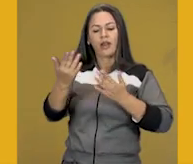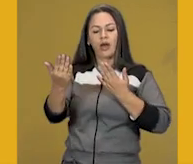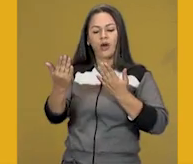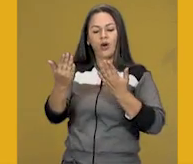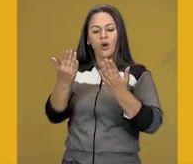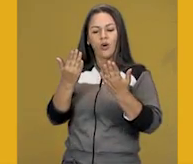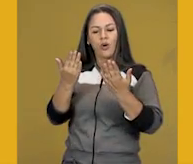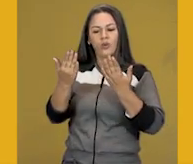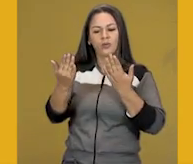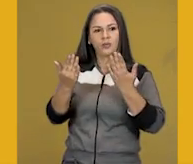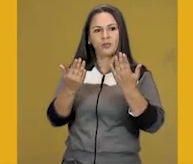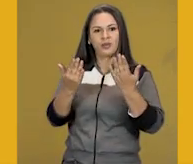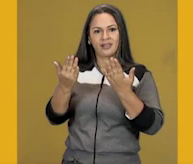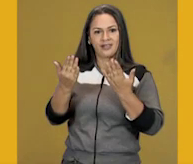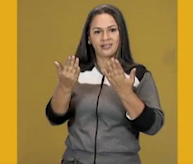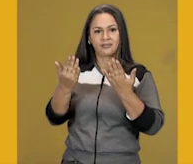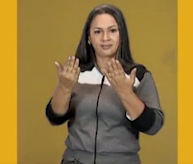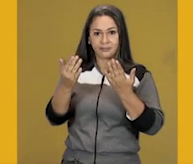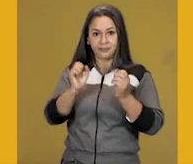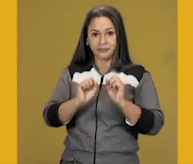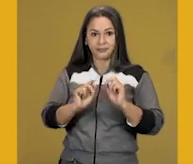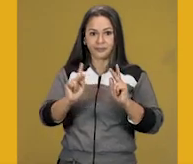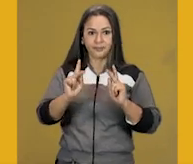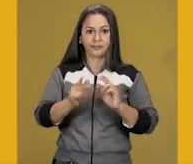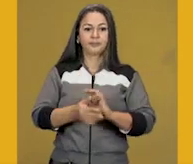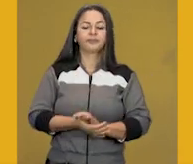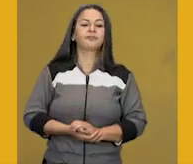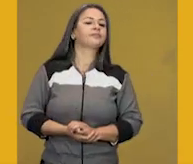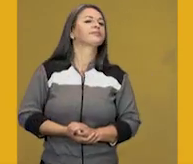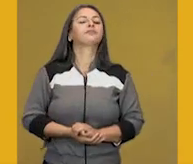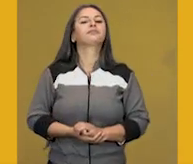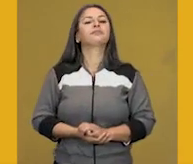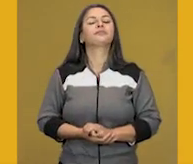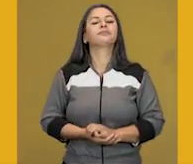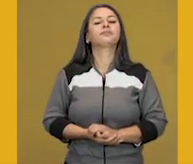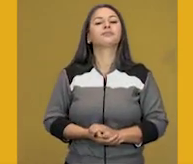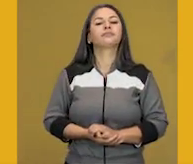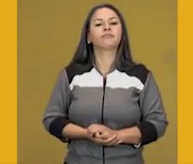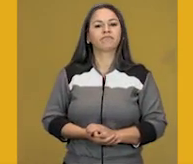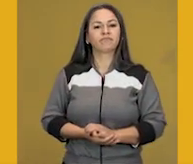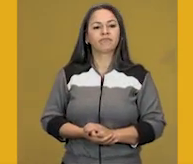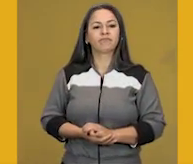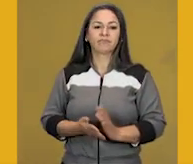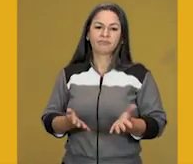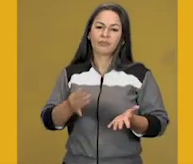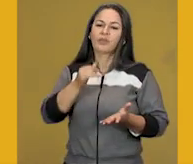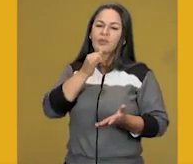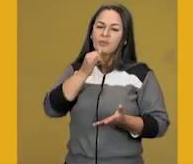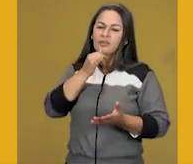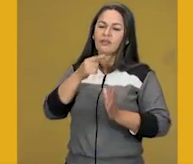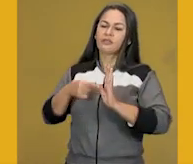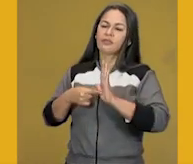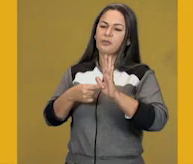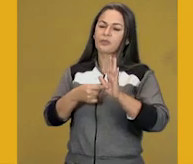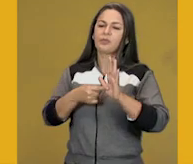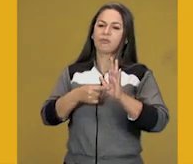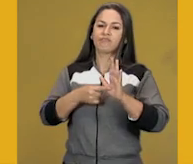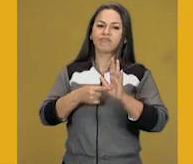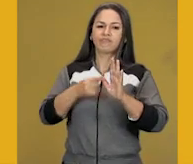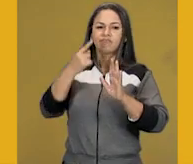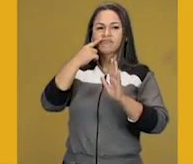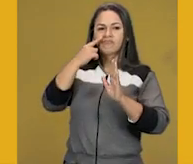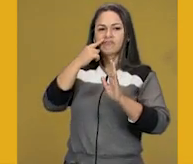número, né? Desculpa abrir errado aqui. Agora, um número contextualizado, ele permite a gente fazer